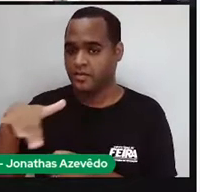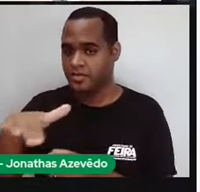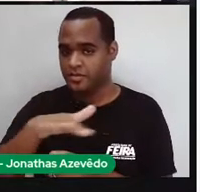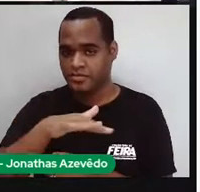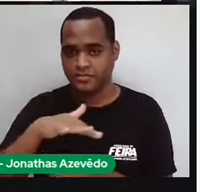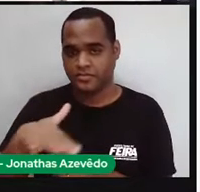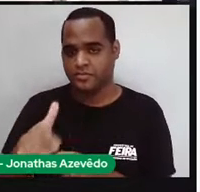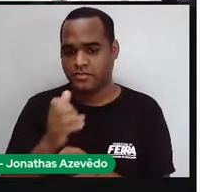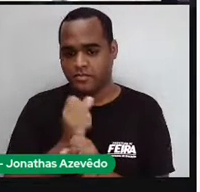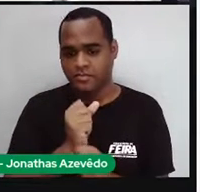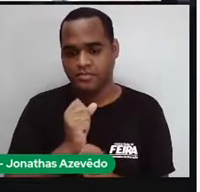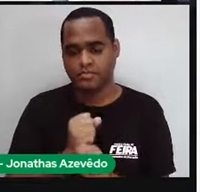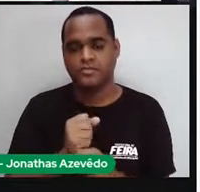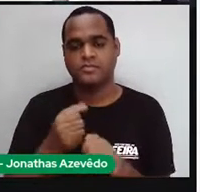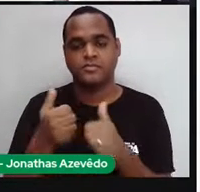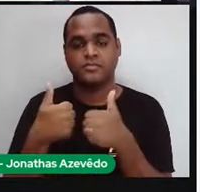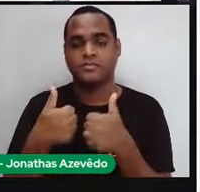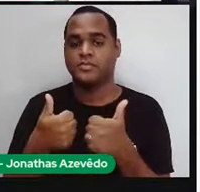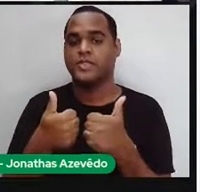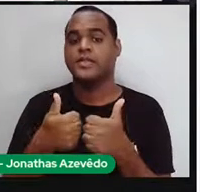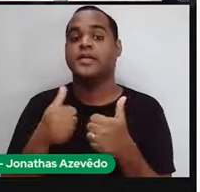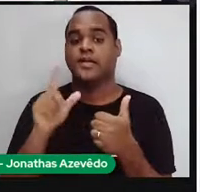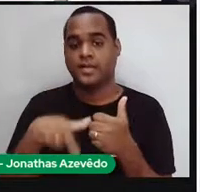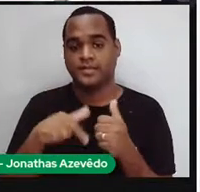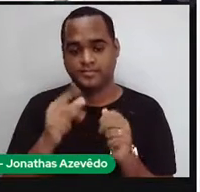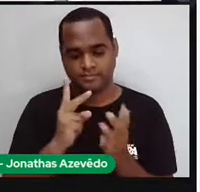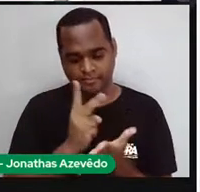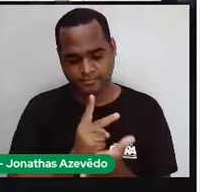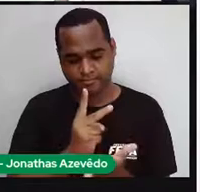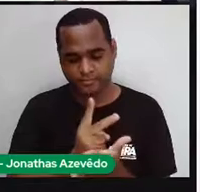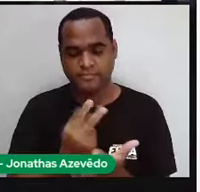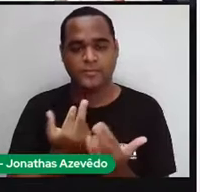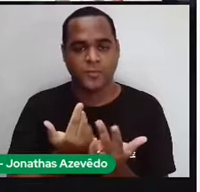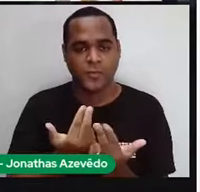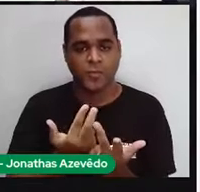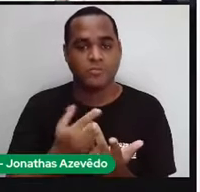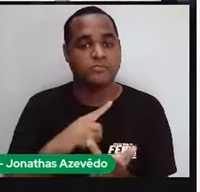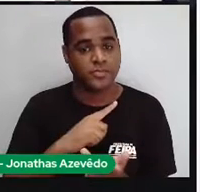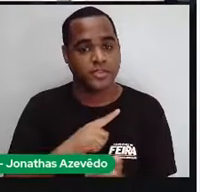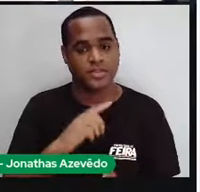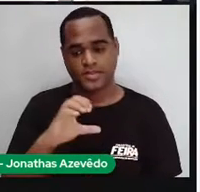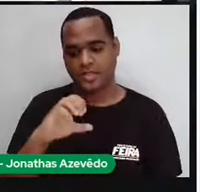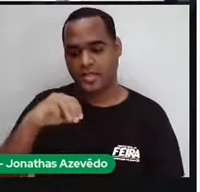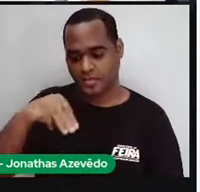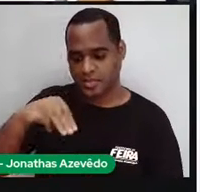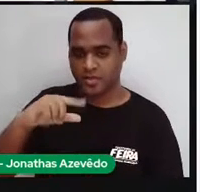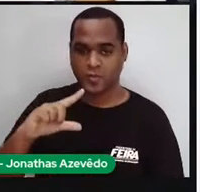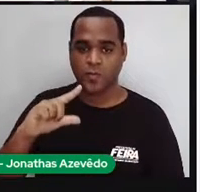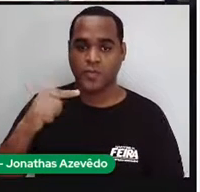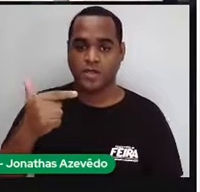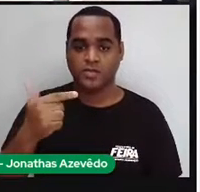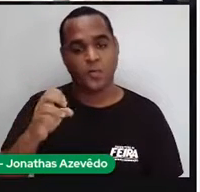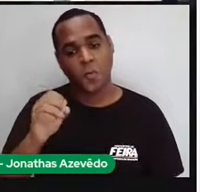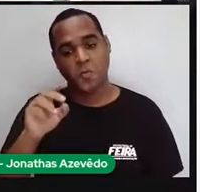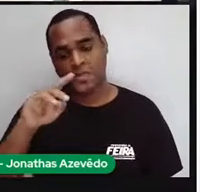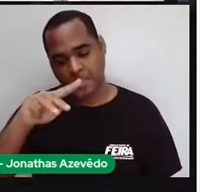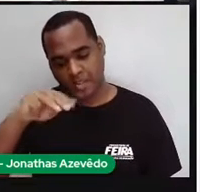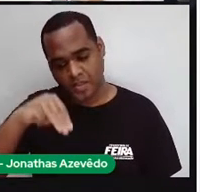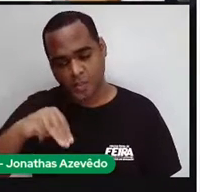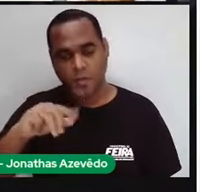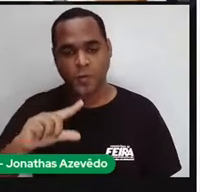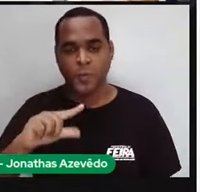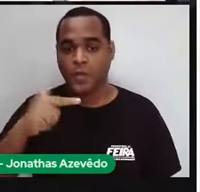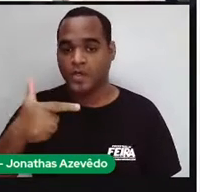medida de área né sempre vai ser centímetro quadrado ou metros quadrados o quilômetro